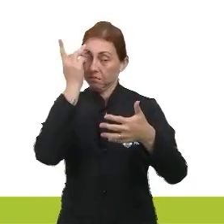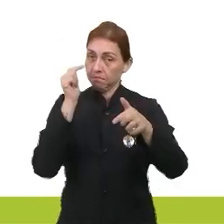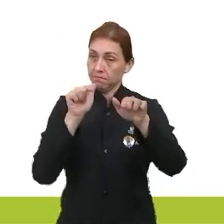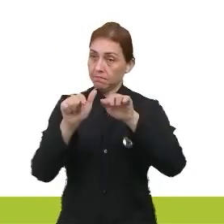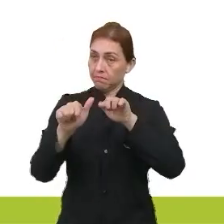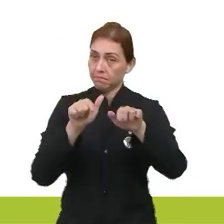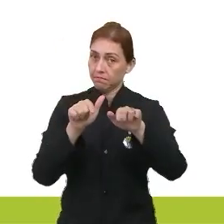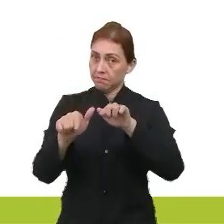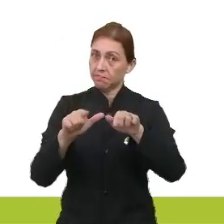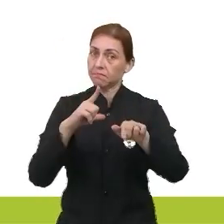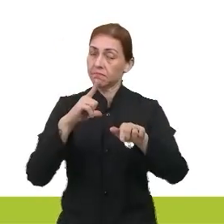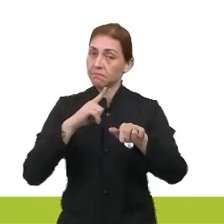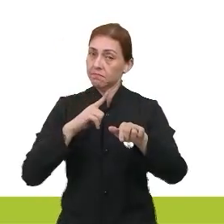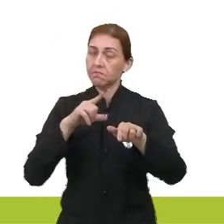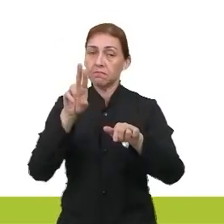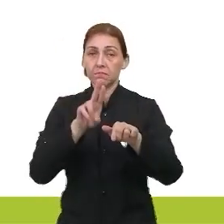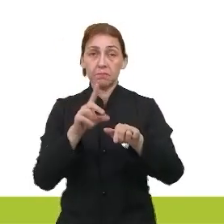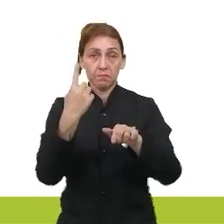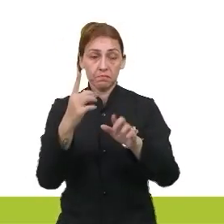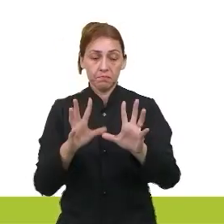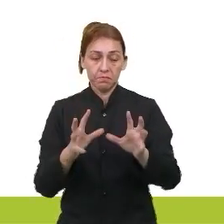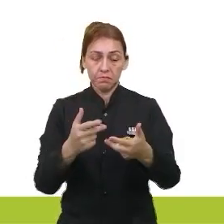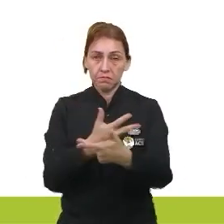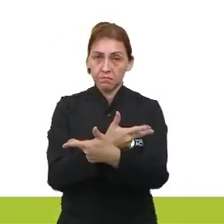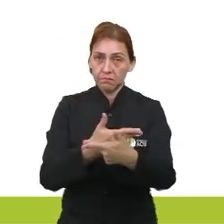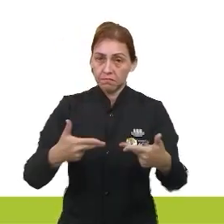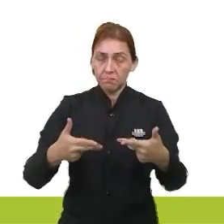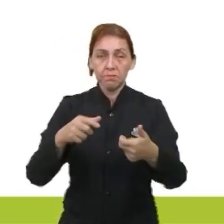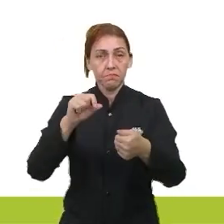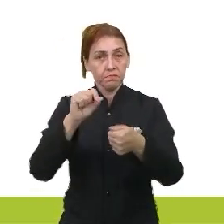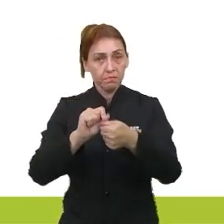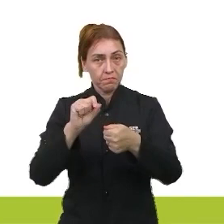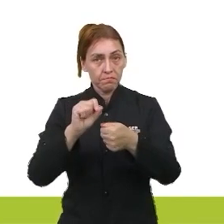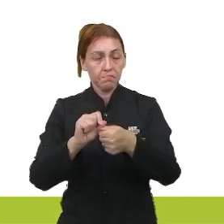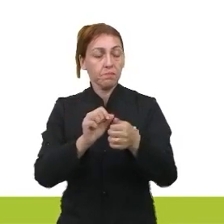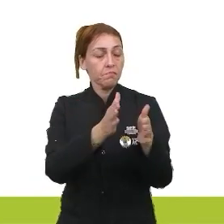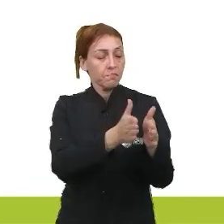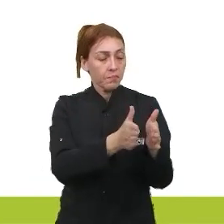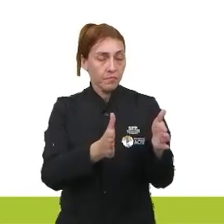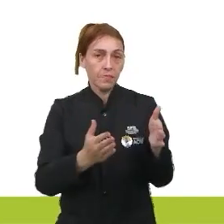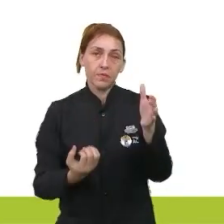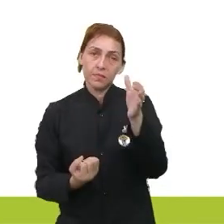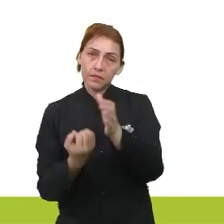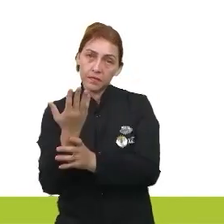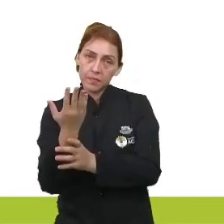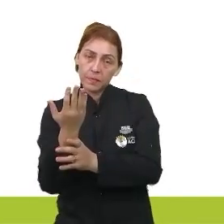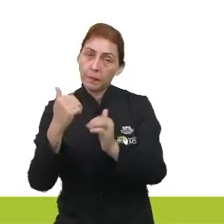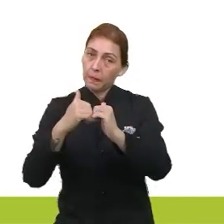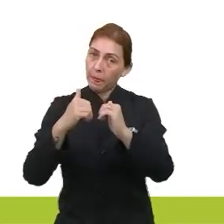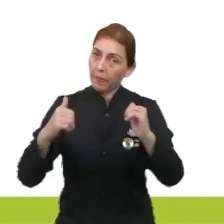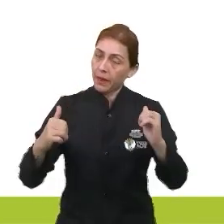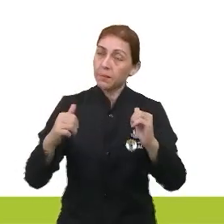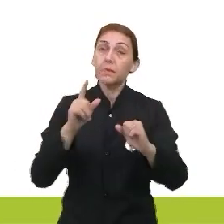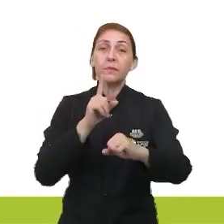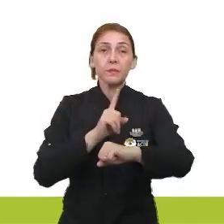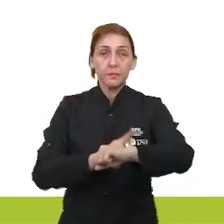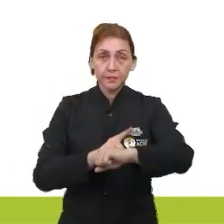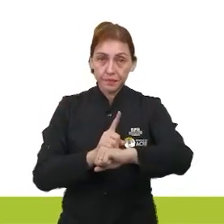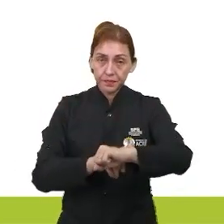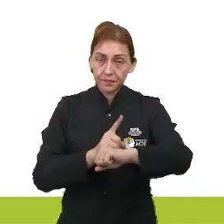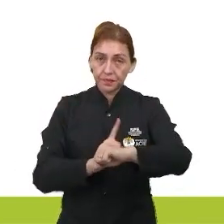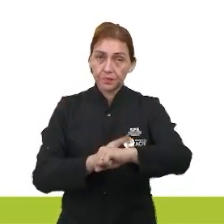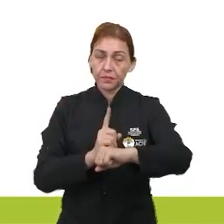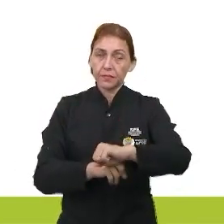vai aí manusear uma máquina e executar uma etapa dessa produção. Nesse momento,